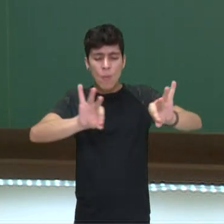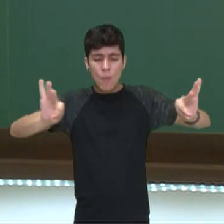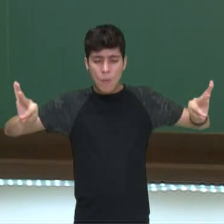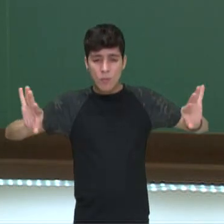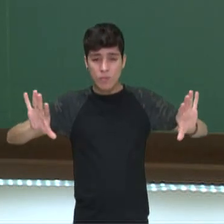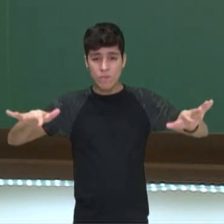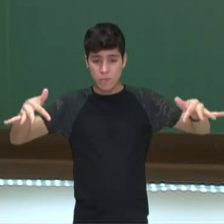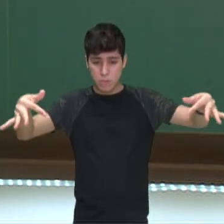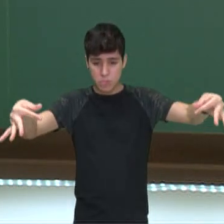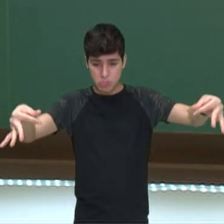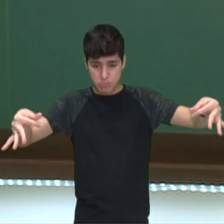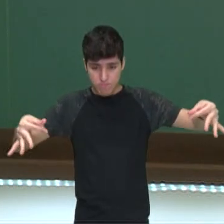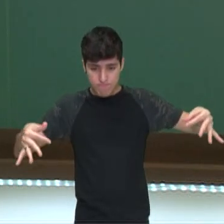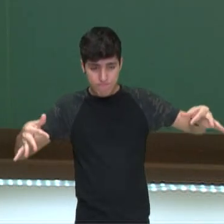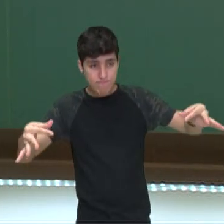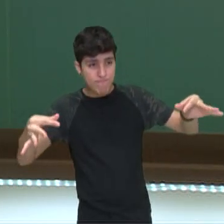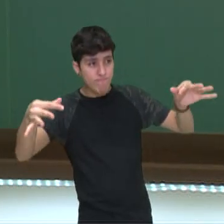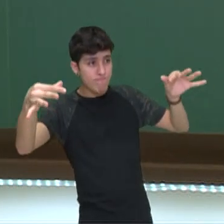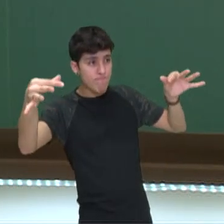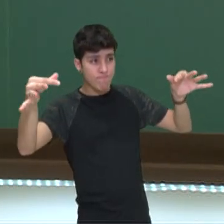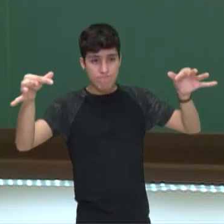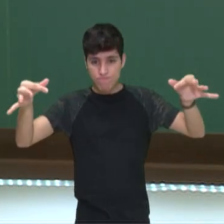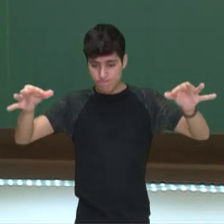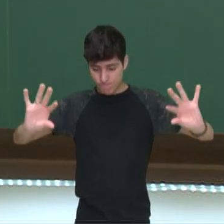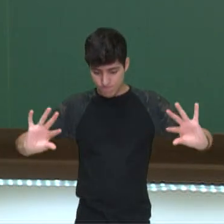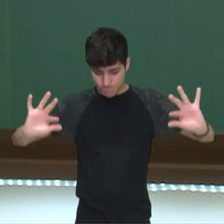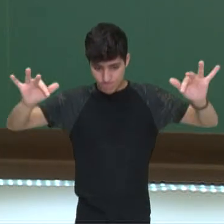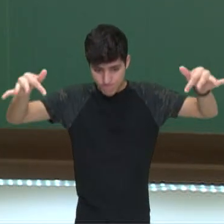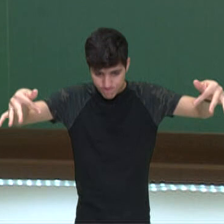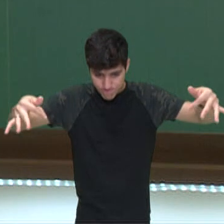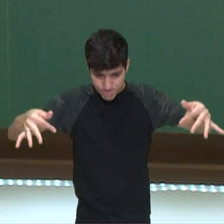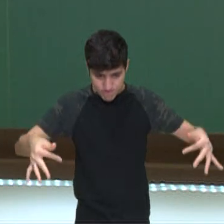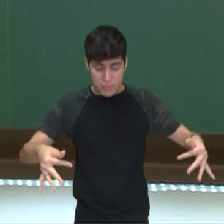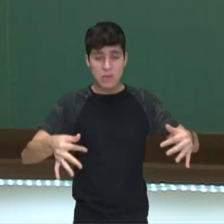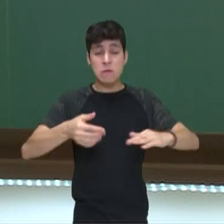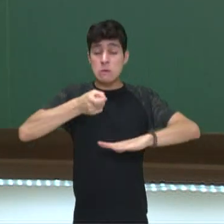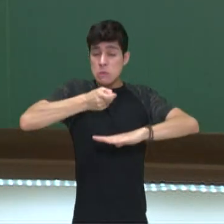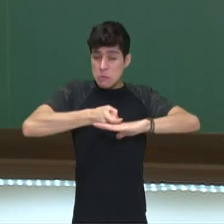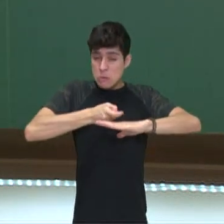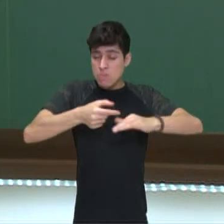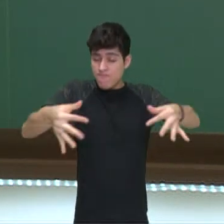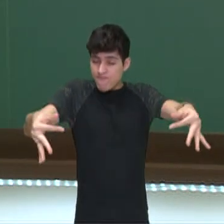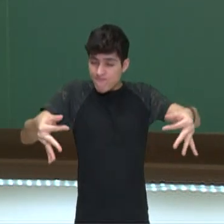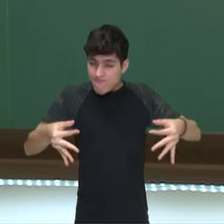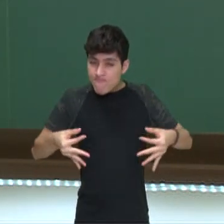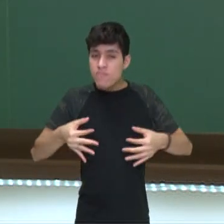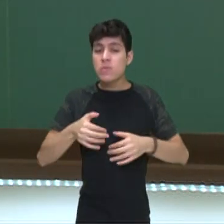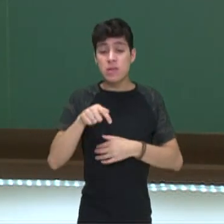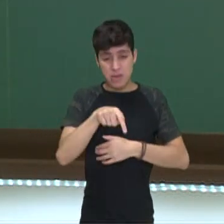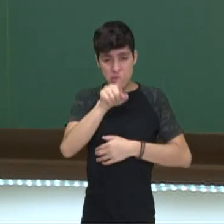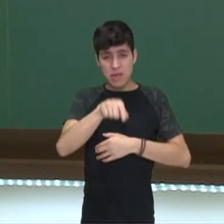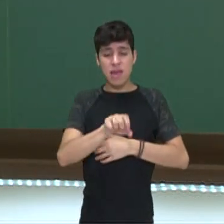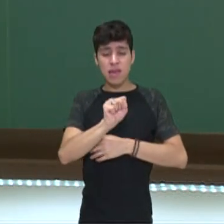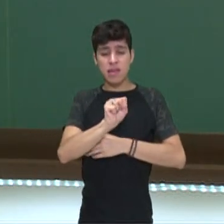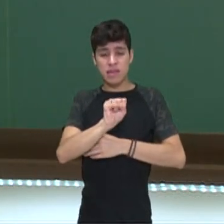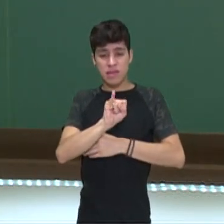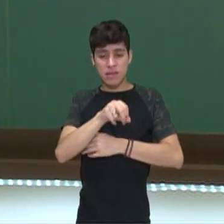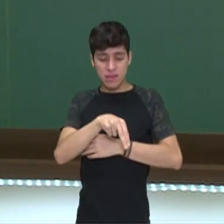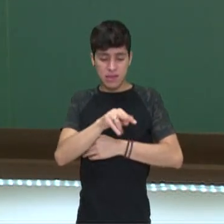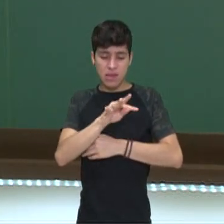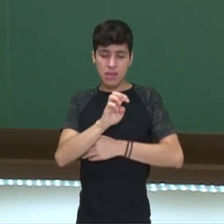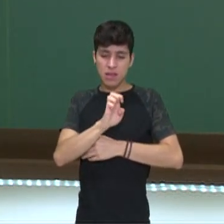fina, bidimensional, maleável e mais resistente que o aço, tá? E ele é sintético.